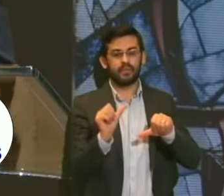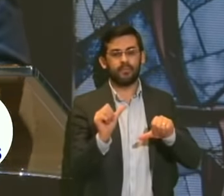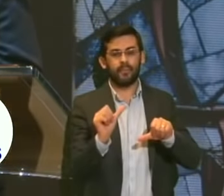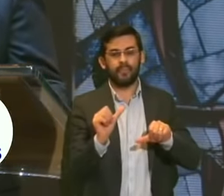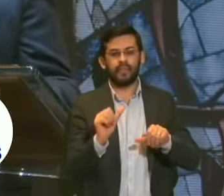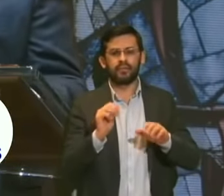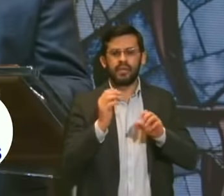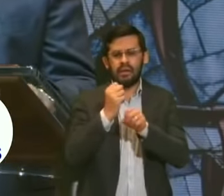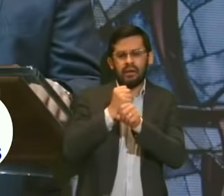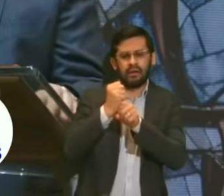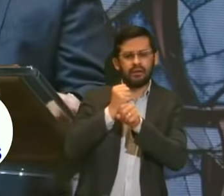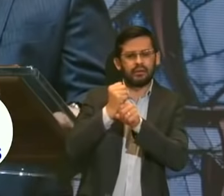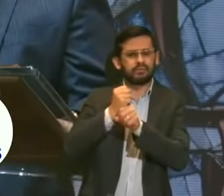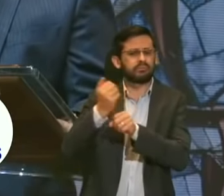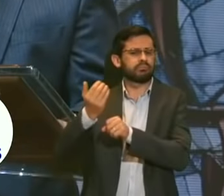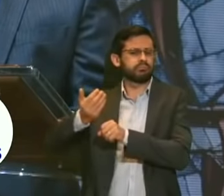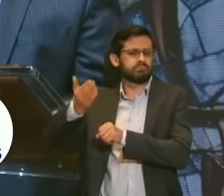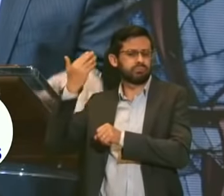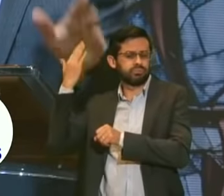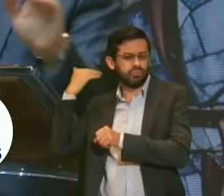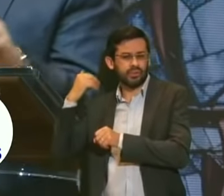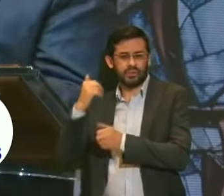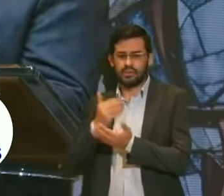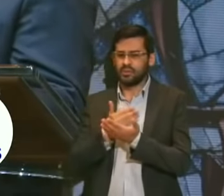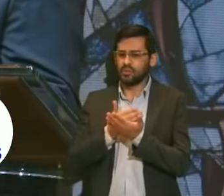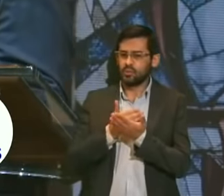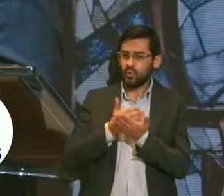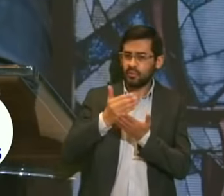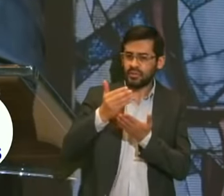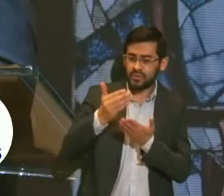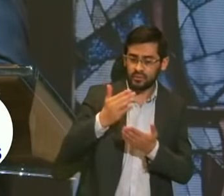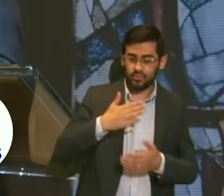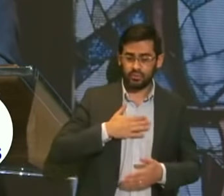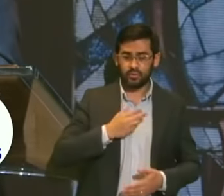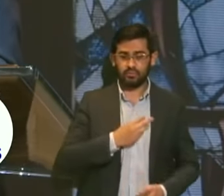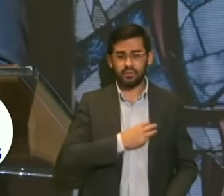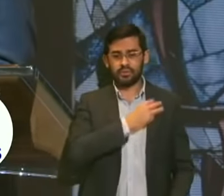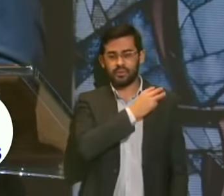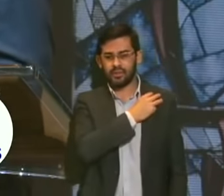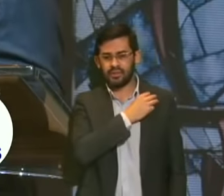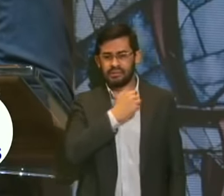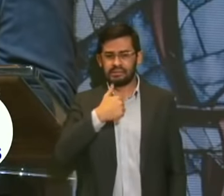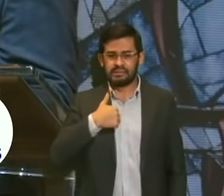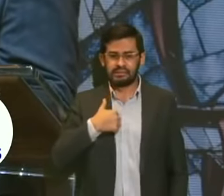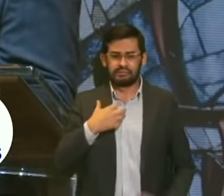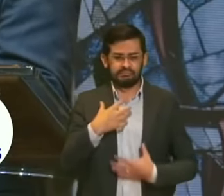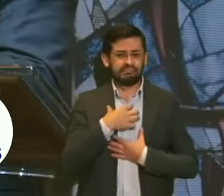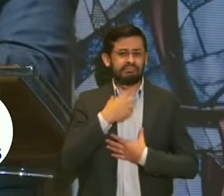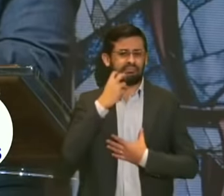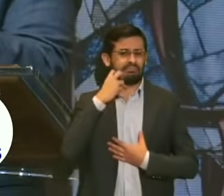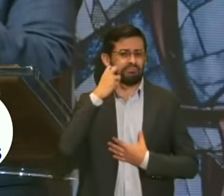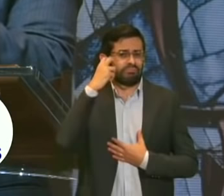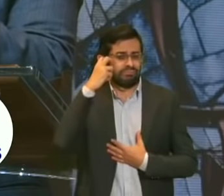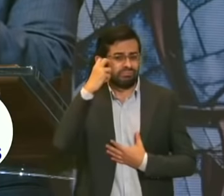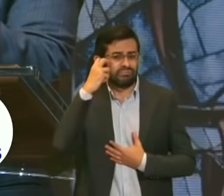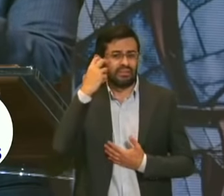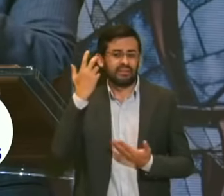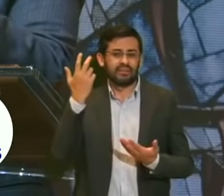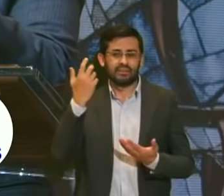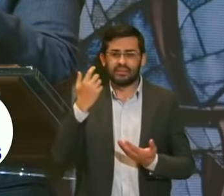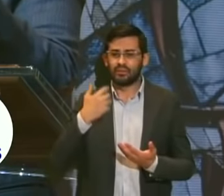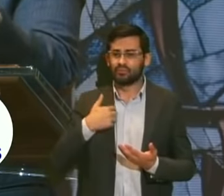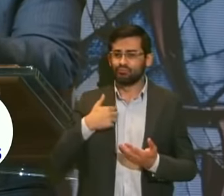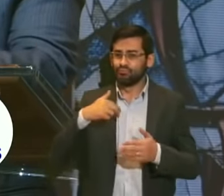Há muitos anos atrás, no comecinho do meu ministério, eu passei uma vergonha que eu nunca mais